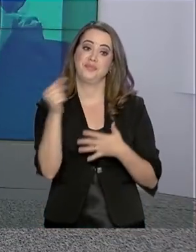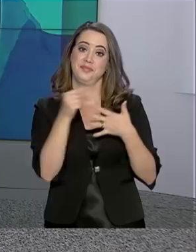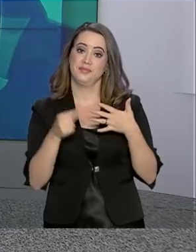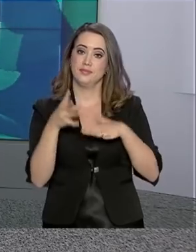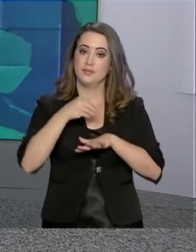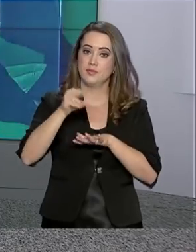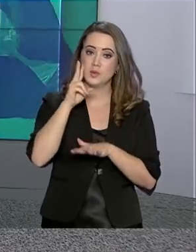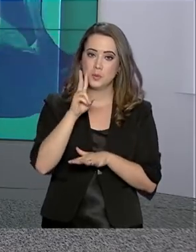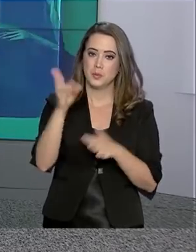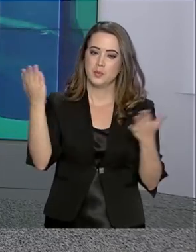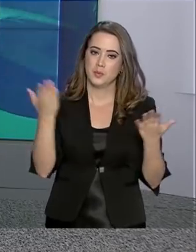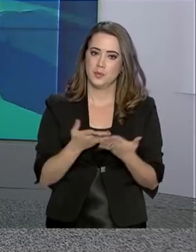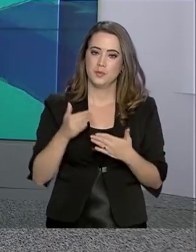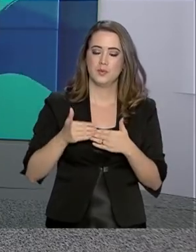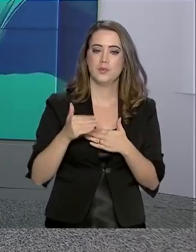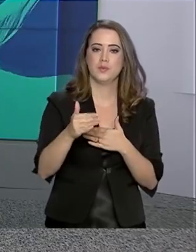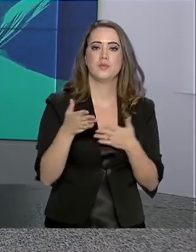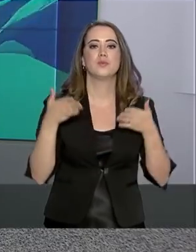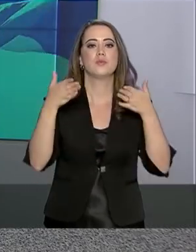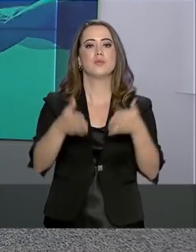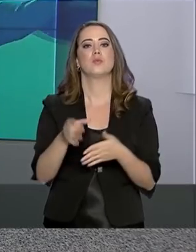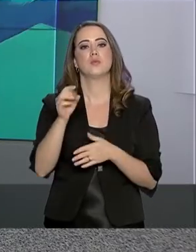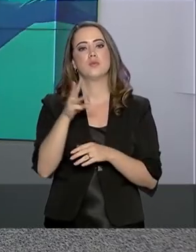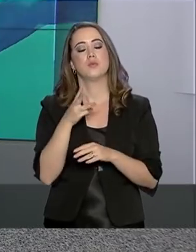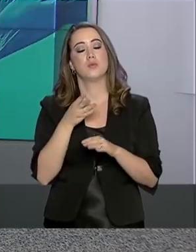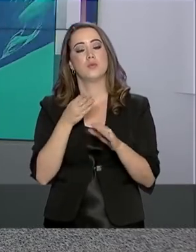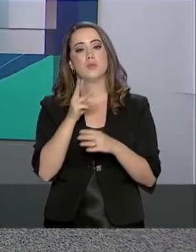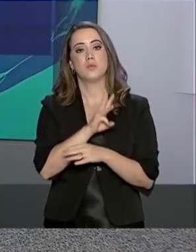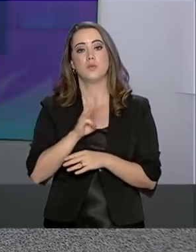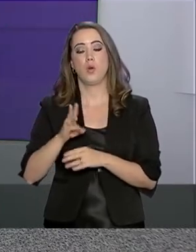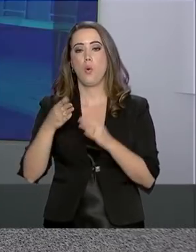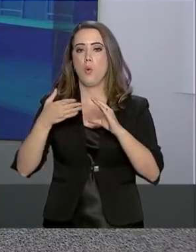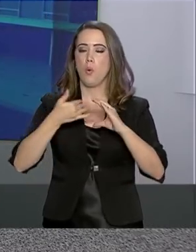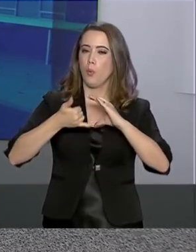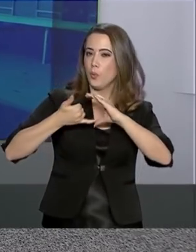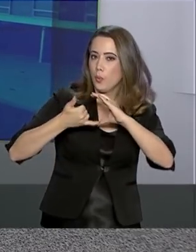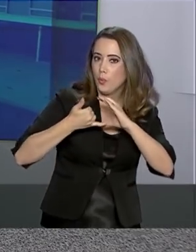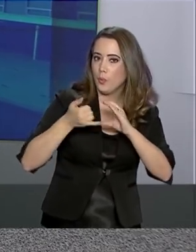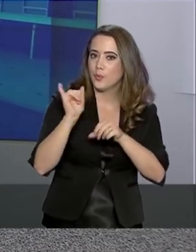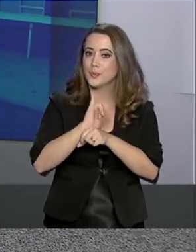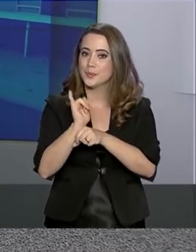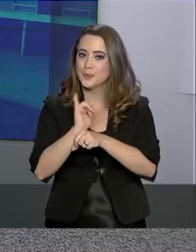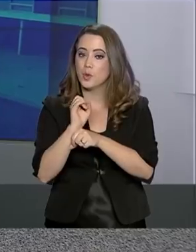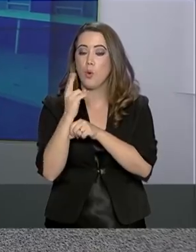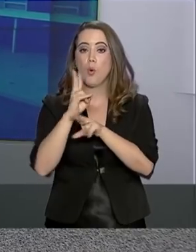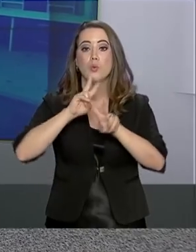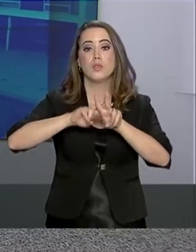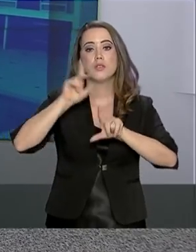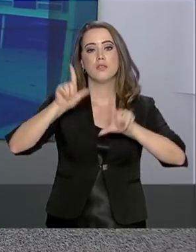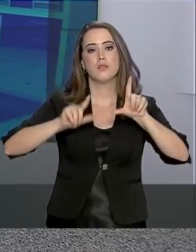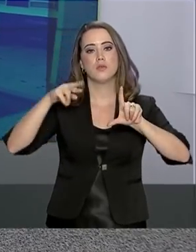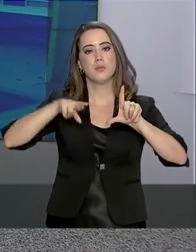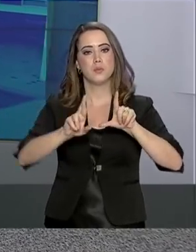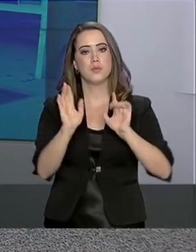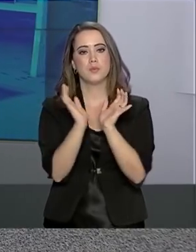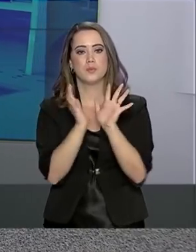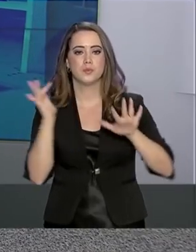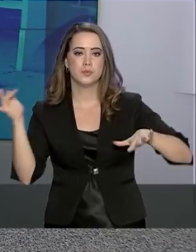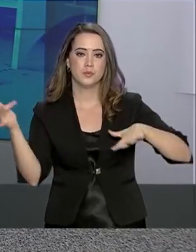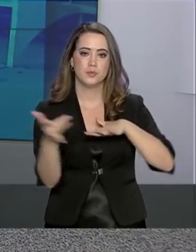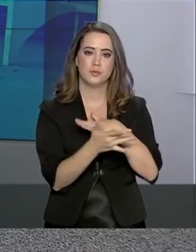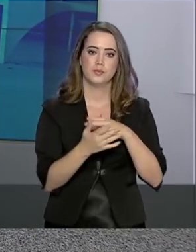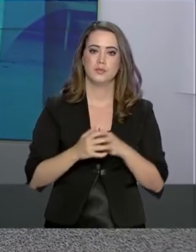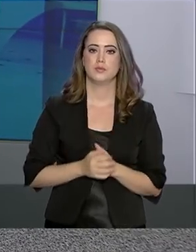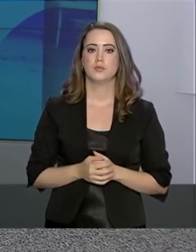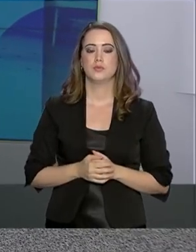outras notícias você acompanha agora e para participar basta acessar o bate-papo ao vivo no YouTube ou usar #tv NBR nas